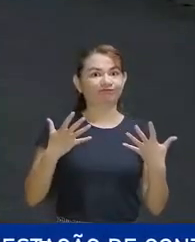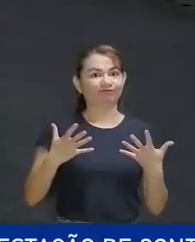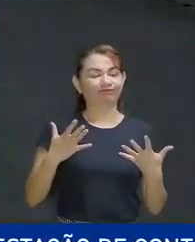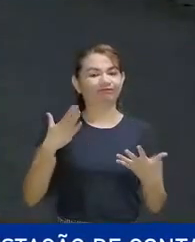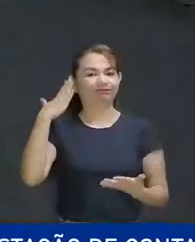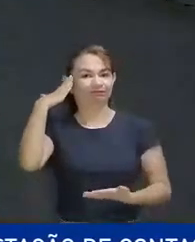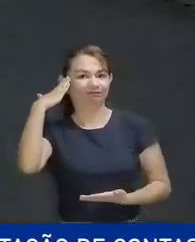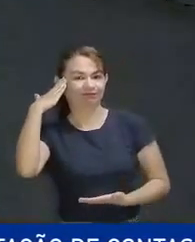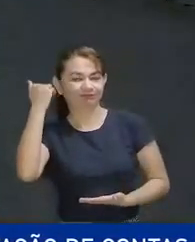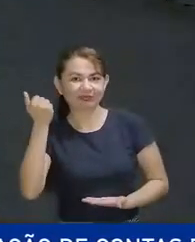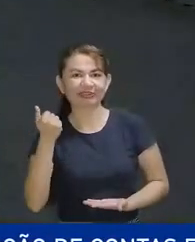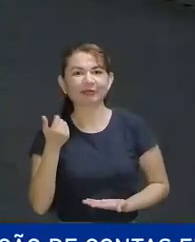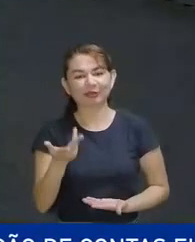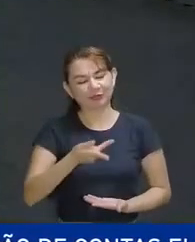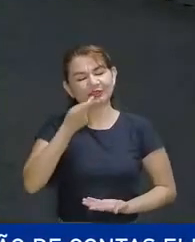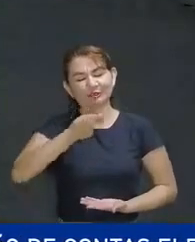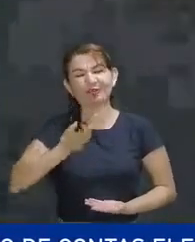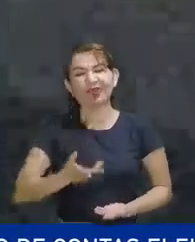que o senhor tem a nos contar.